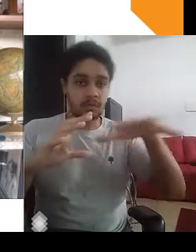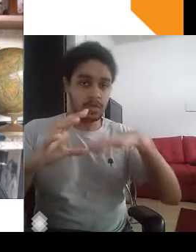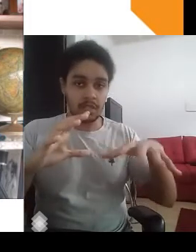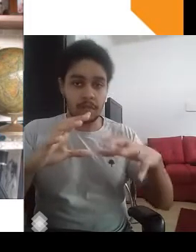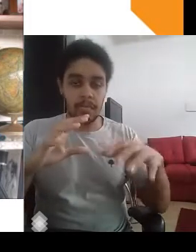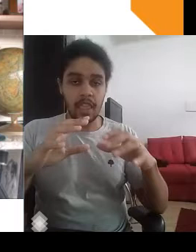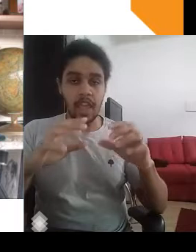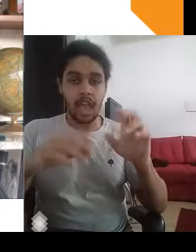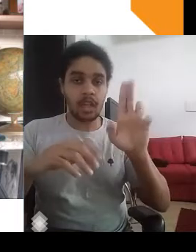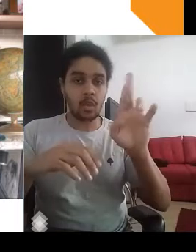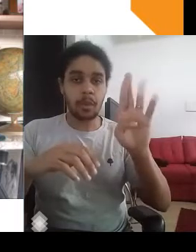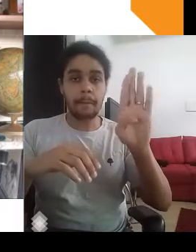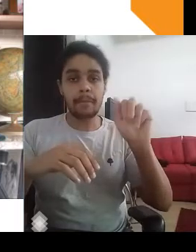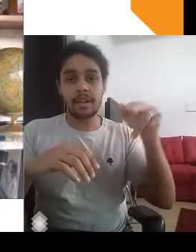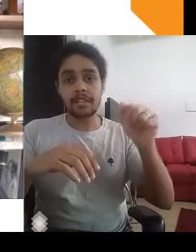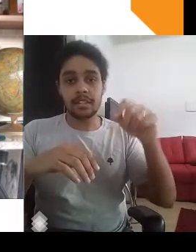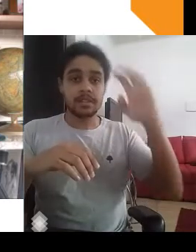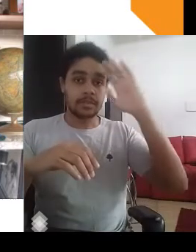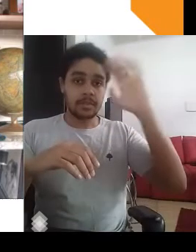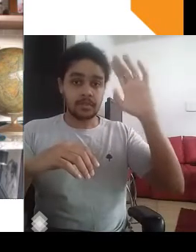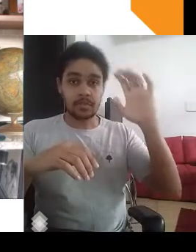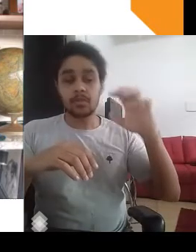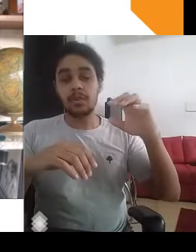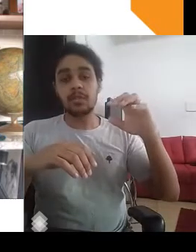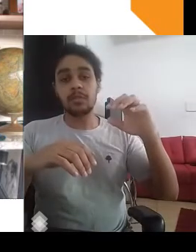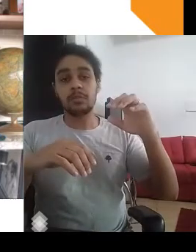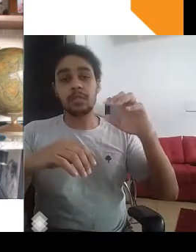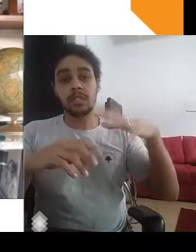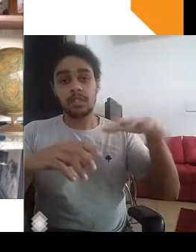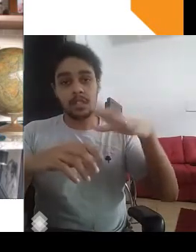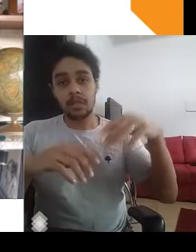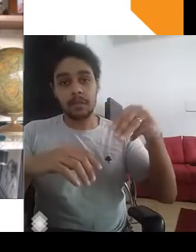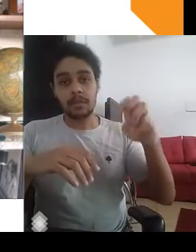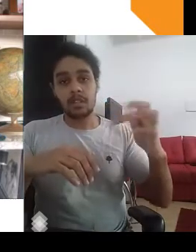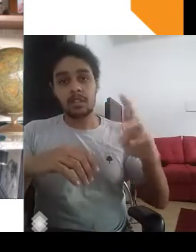ver mais as características espaciais das áreas urbanas, né? E